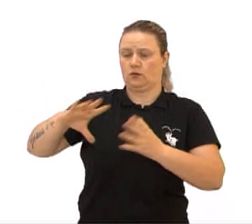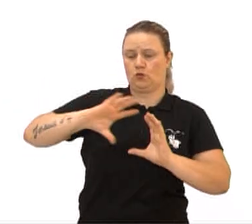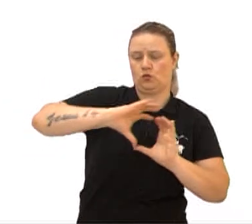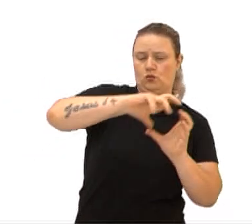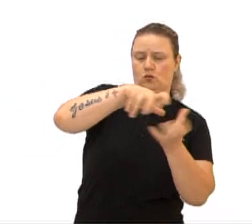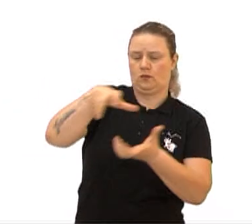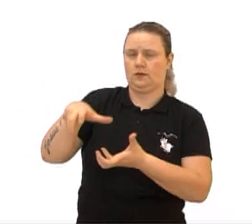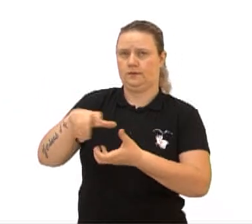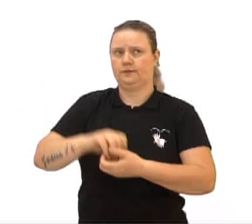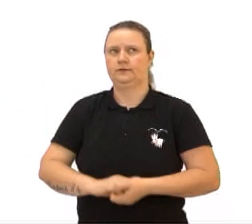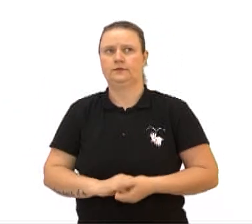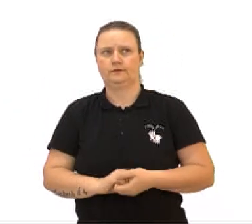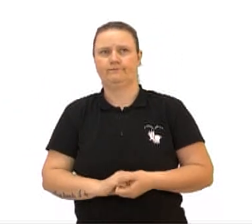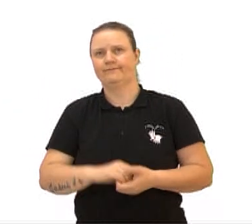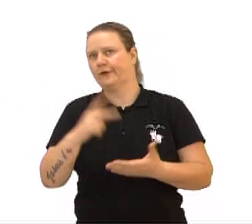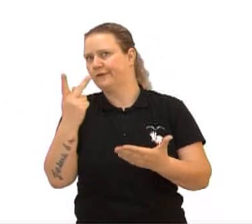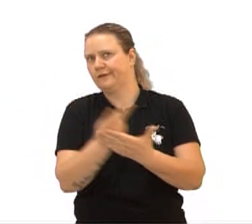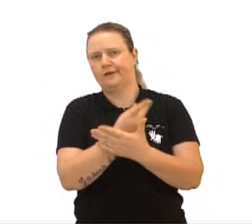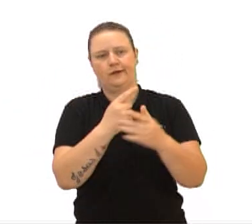mundo. Lá, B.